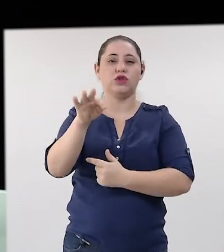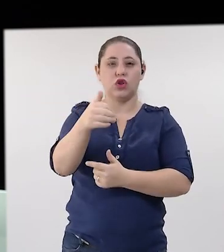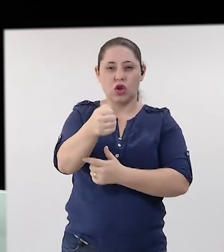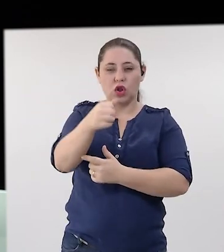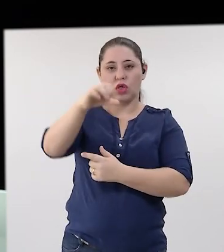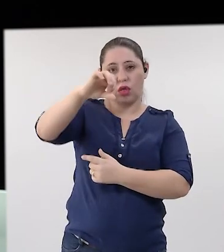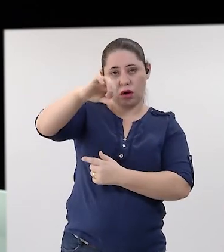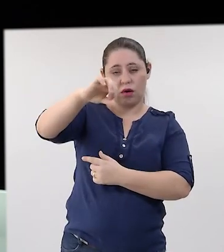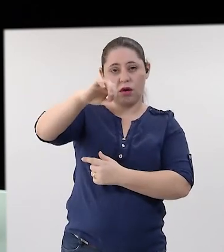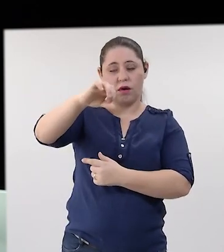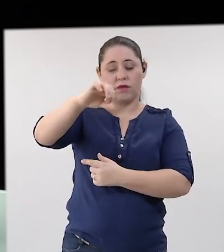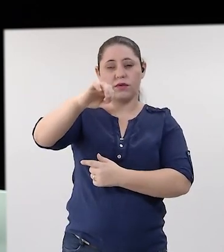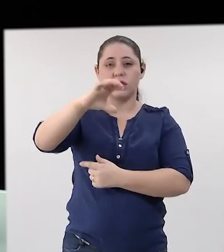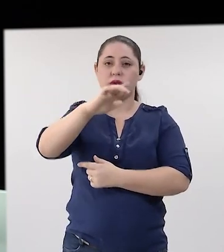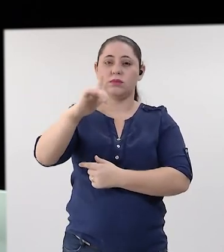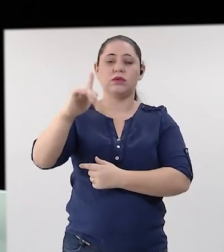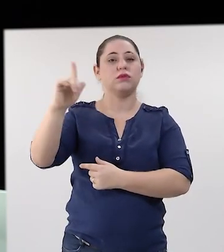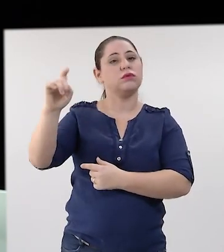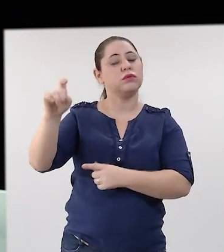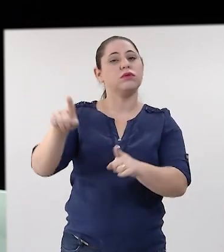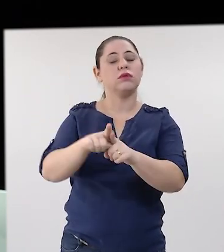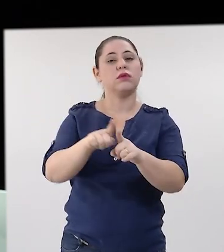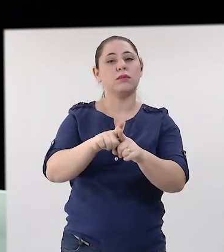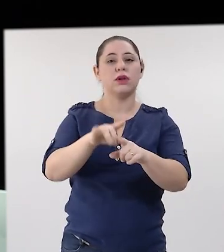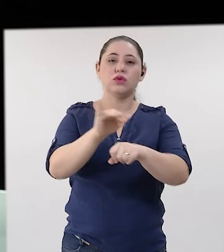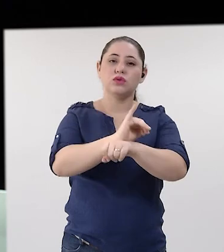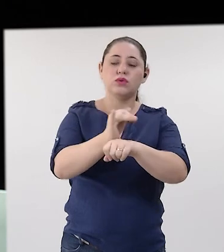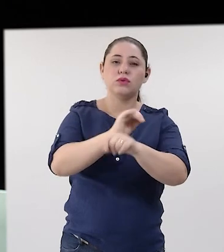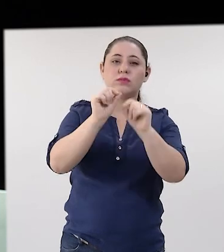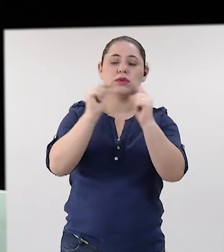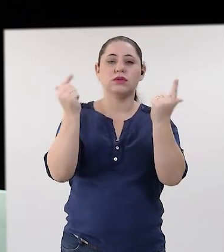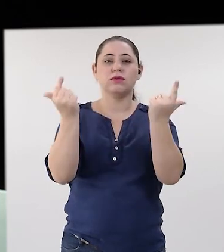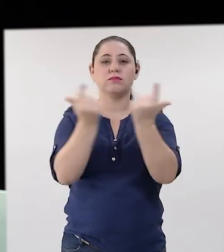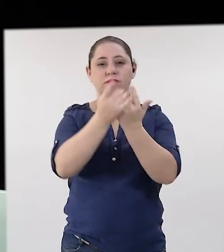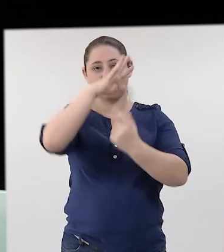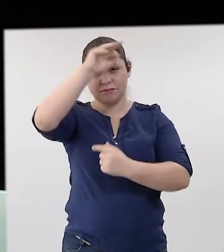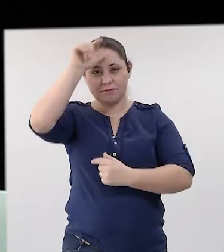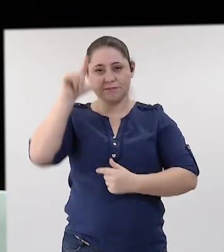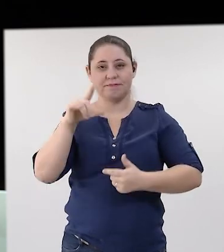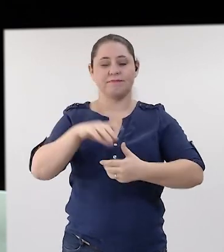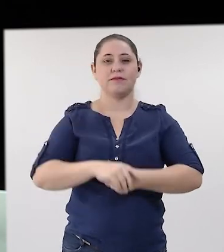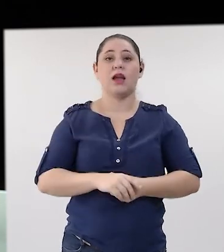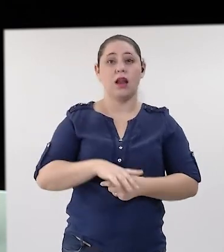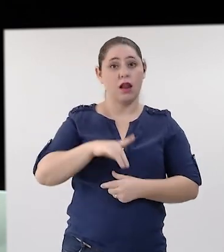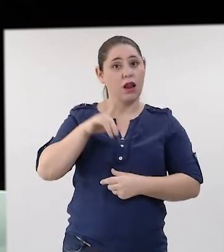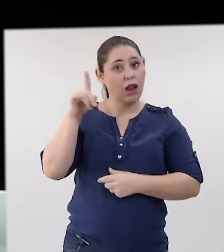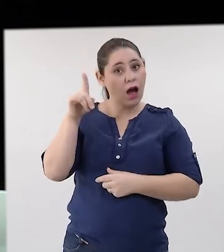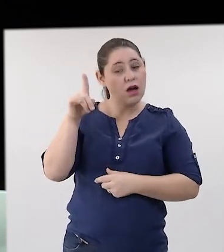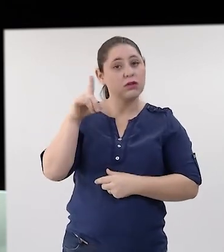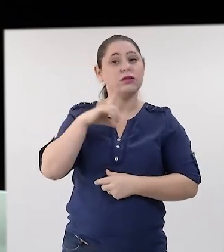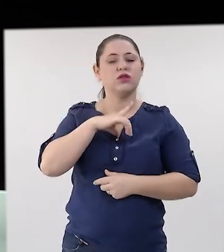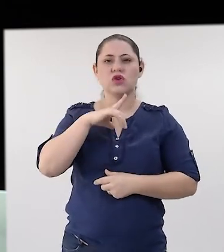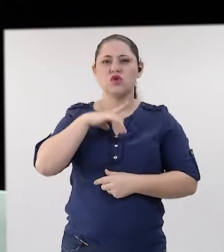Claro NET, em Campo Grande, em Dourados, e também no YouTube da Assembleia Legislativa de Mato Grosso do Sul. Lá